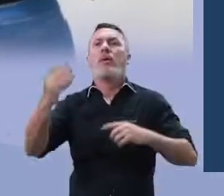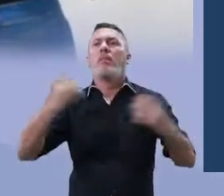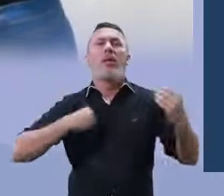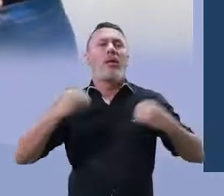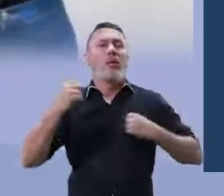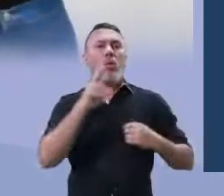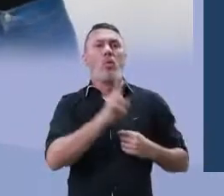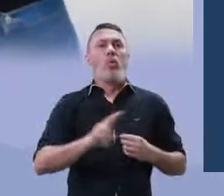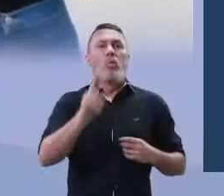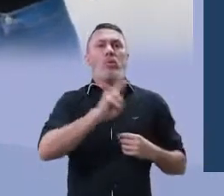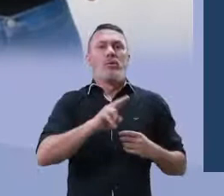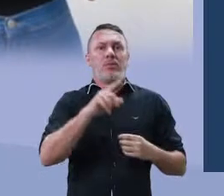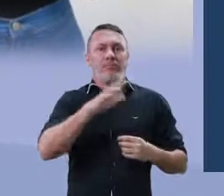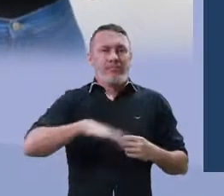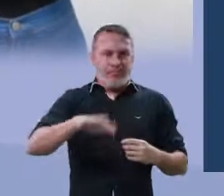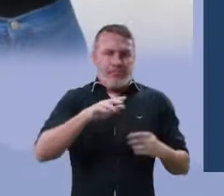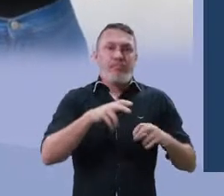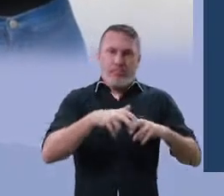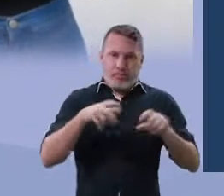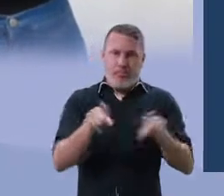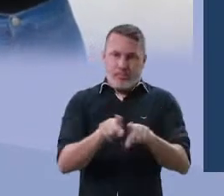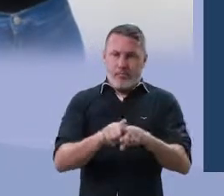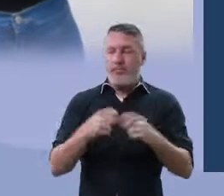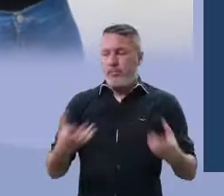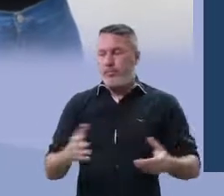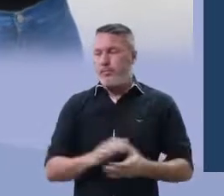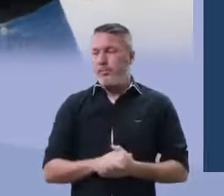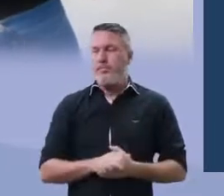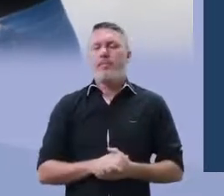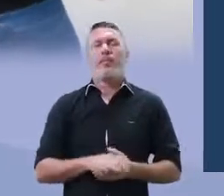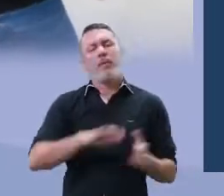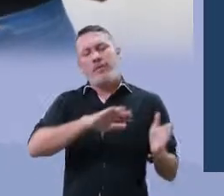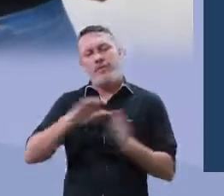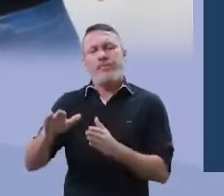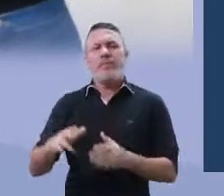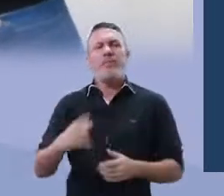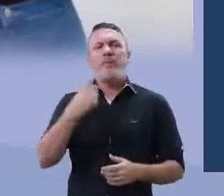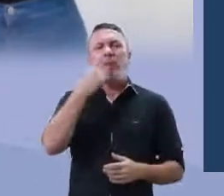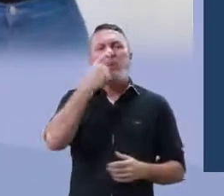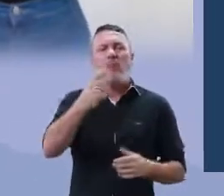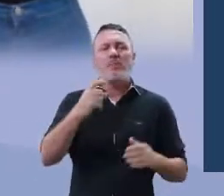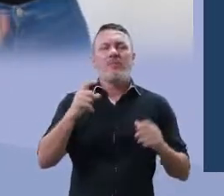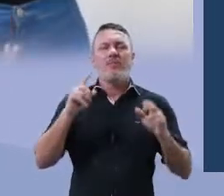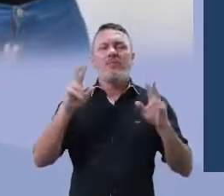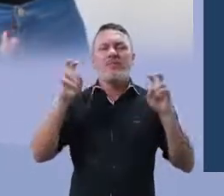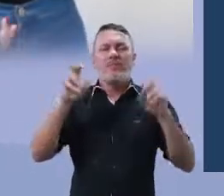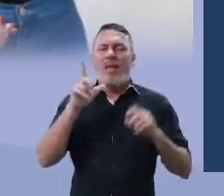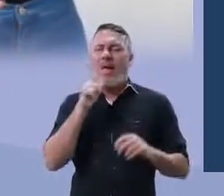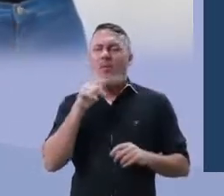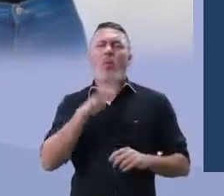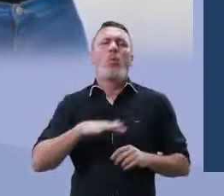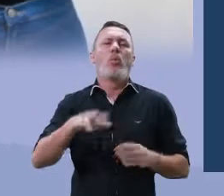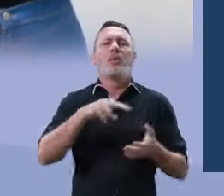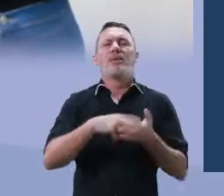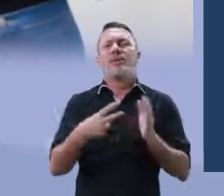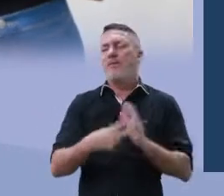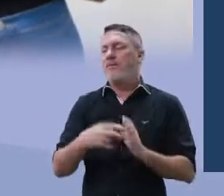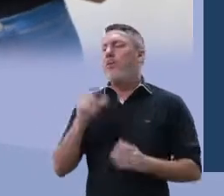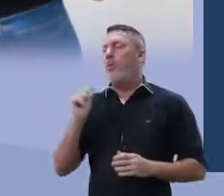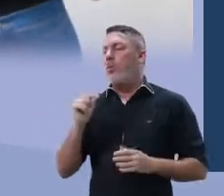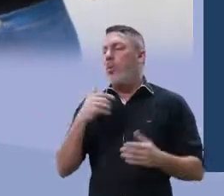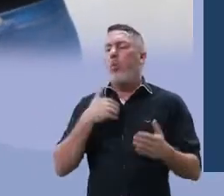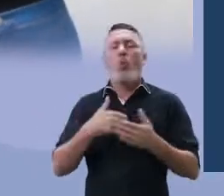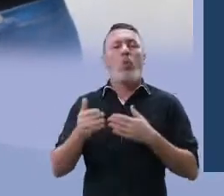também a gente utiliza a água para conseguir abastecer esse mercado. E o que seria a poluição dessa água? A poluição da